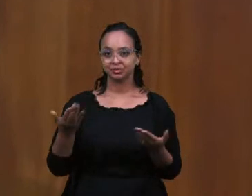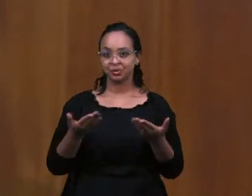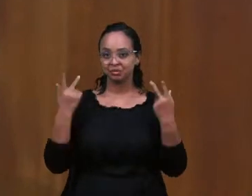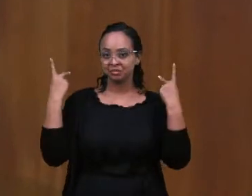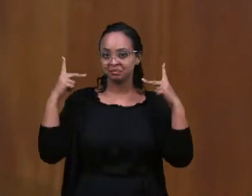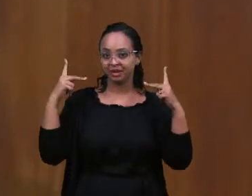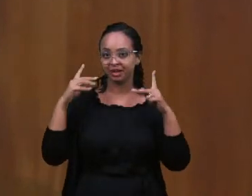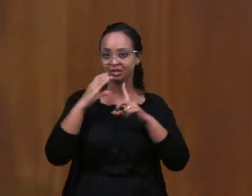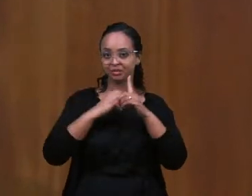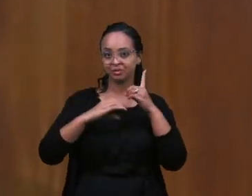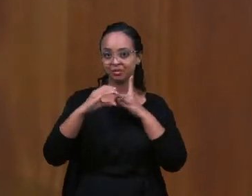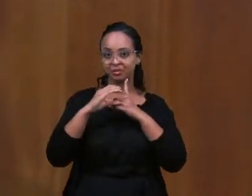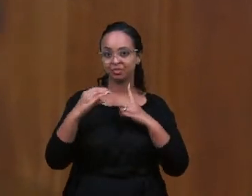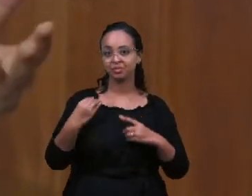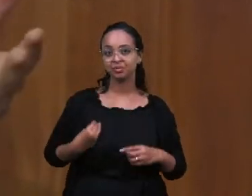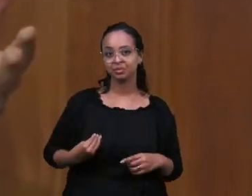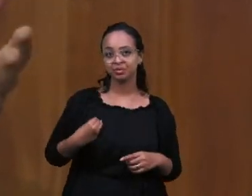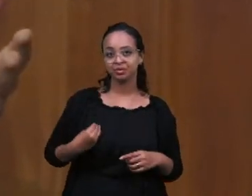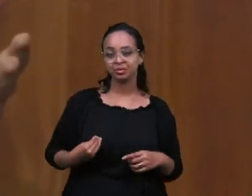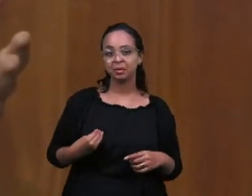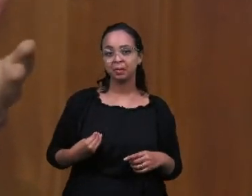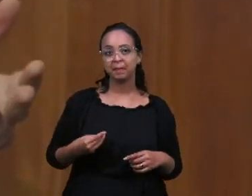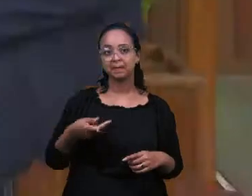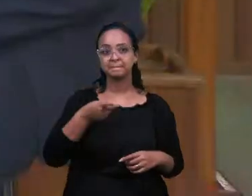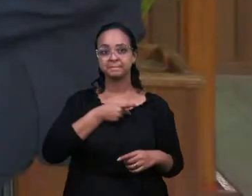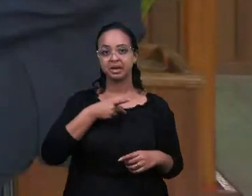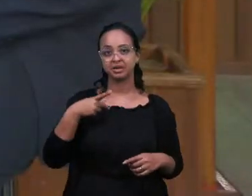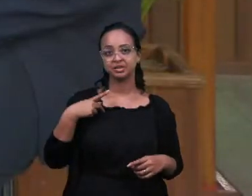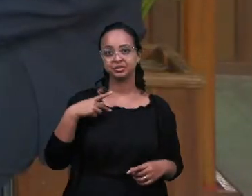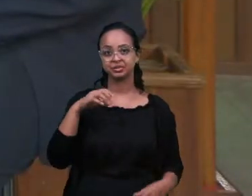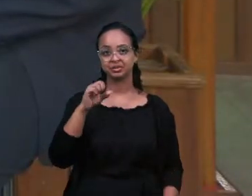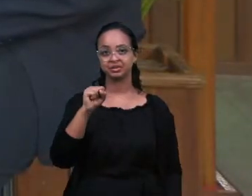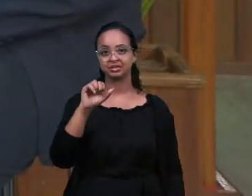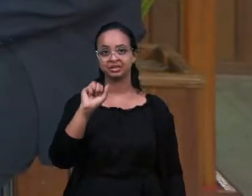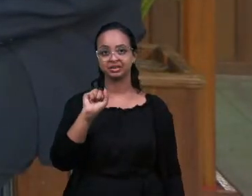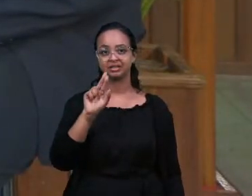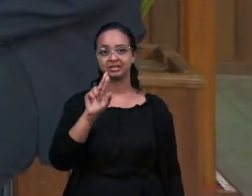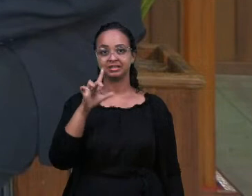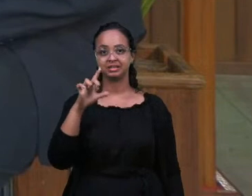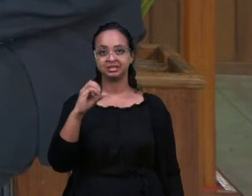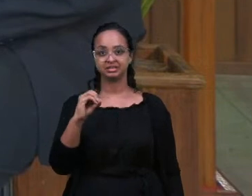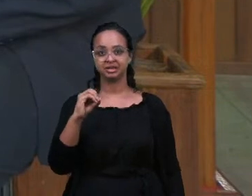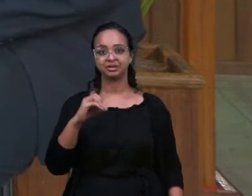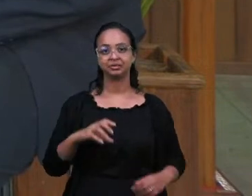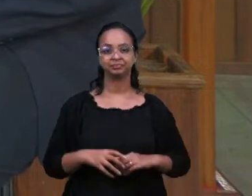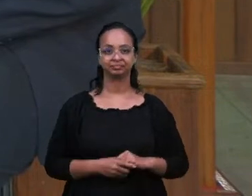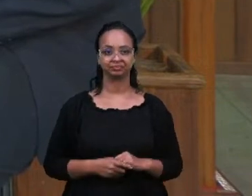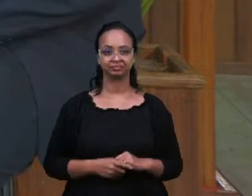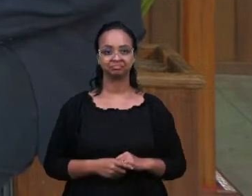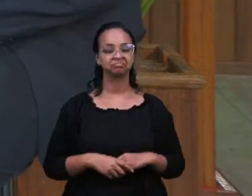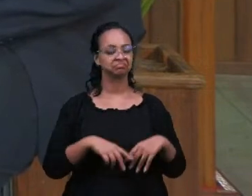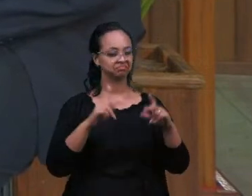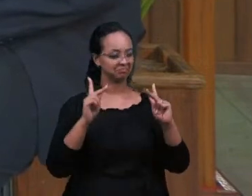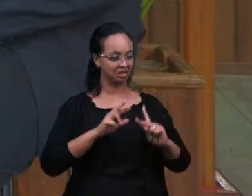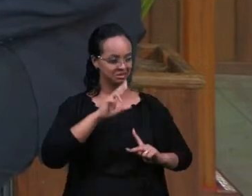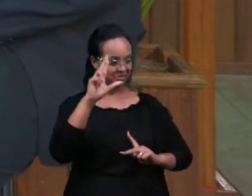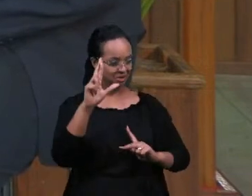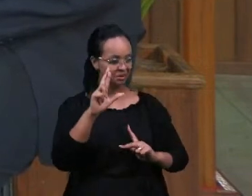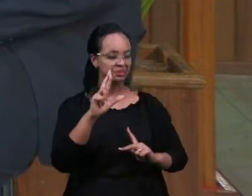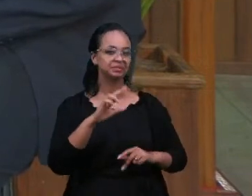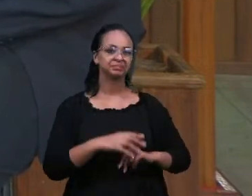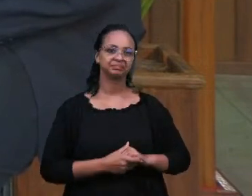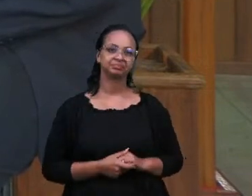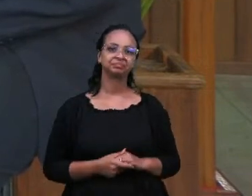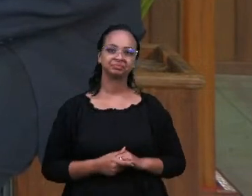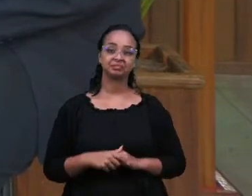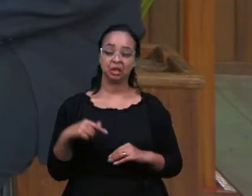está conosco aqui é o pastor Saulo Ramos. Saulo, paz do Senhor. A paz do Senhor, pastor Josias. Seja bem-vindo, alegria tê-lo conosco aqui. Muito